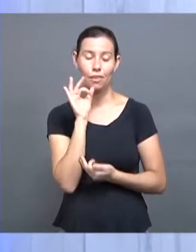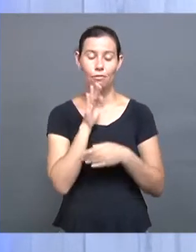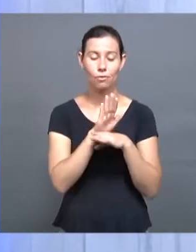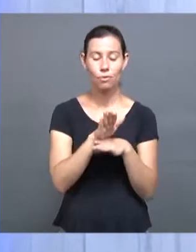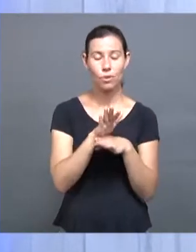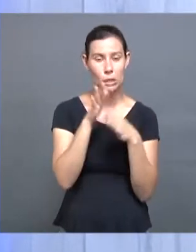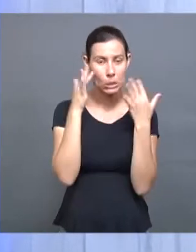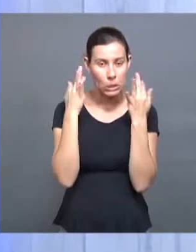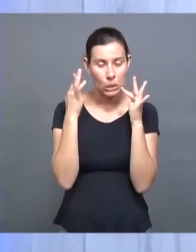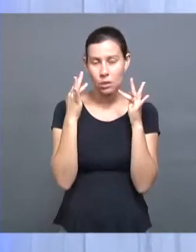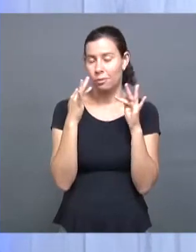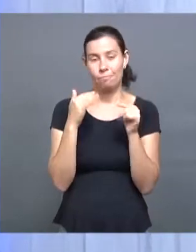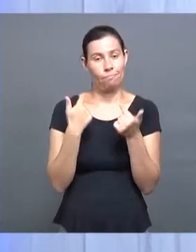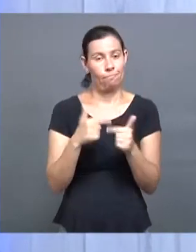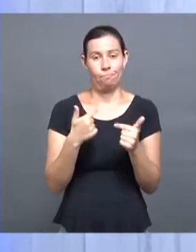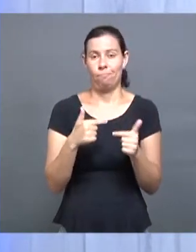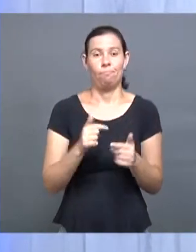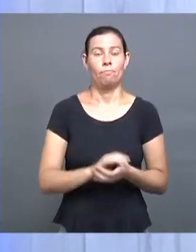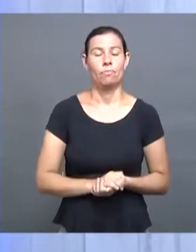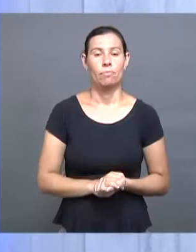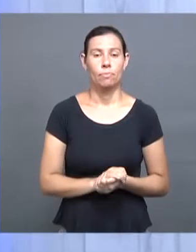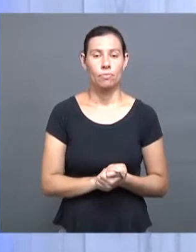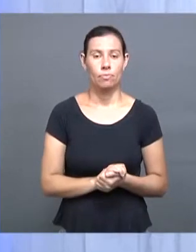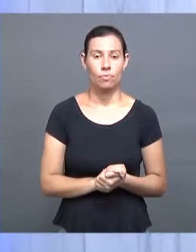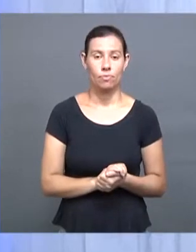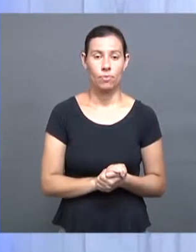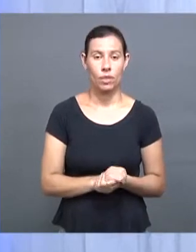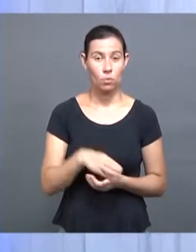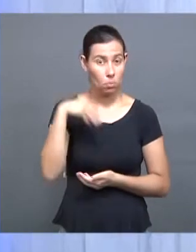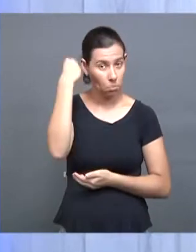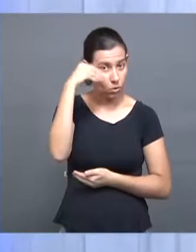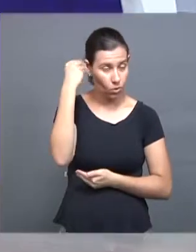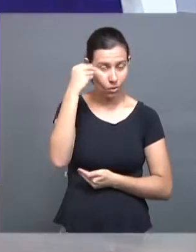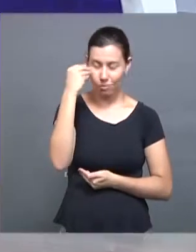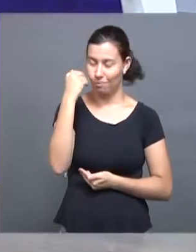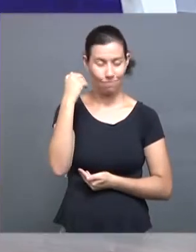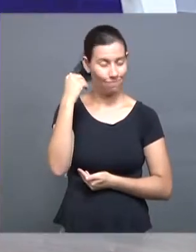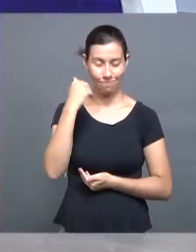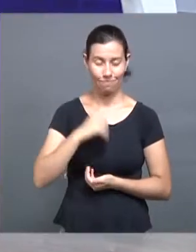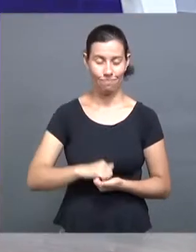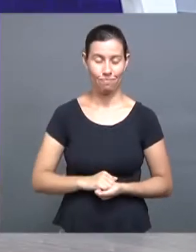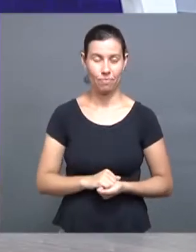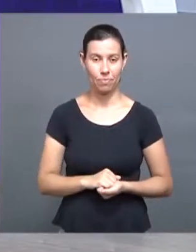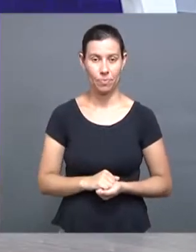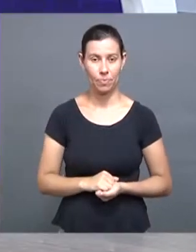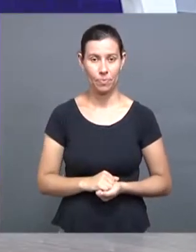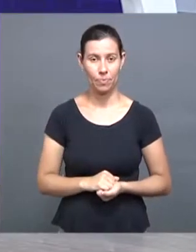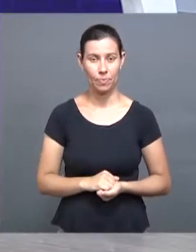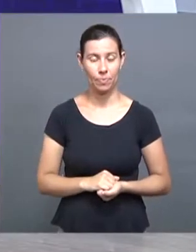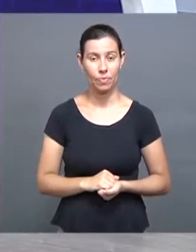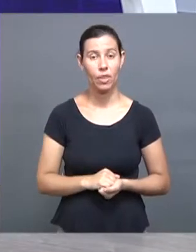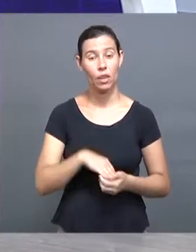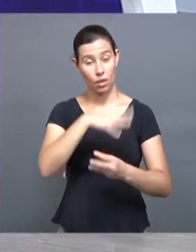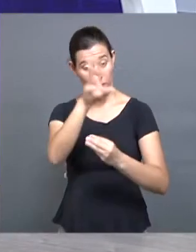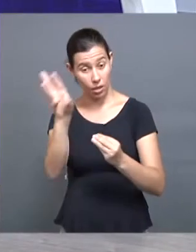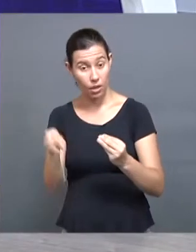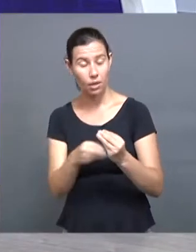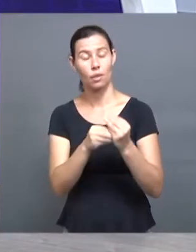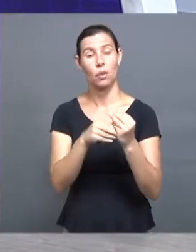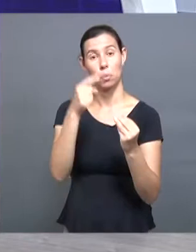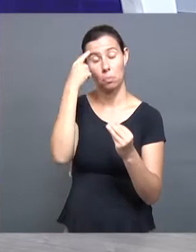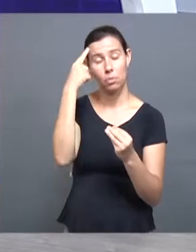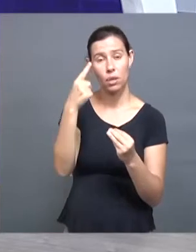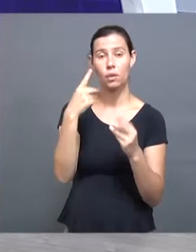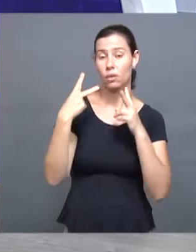realmente tem razão. Provavelmente não é nada psicológico, não. Interessante. Pode Eu continuar. vou até acrescentar que eu penso da